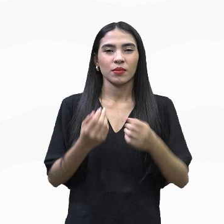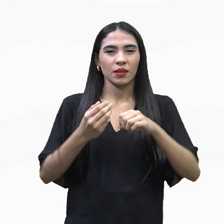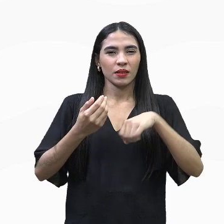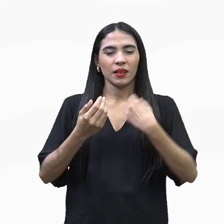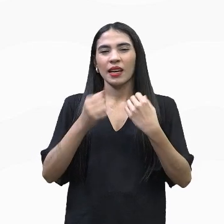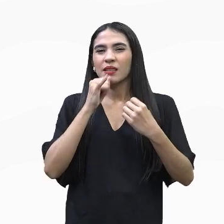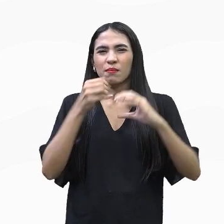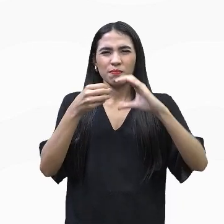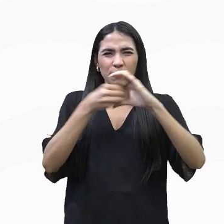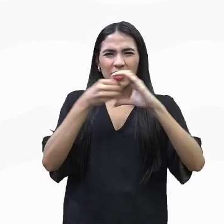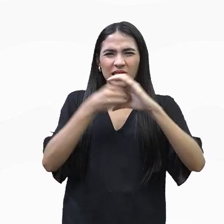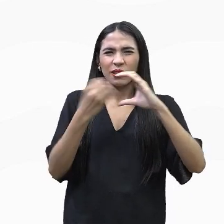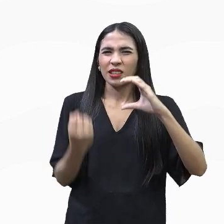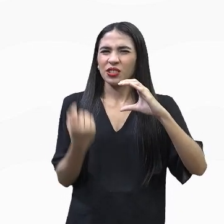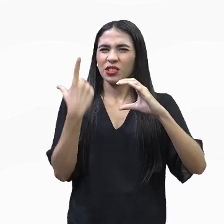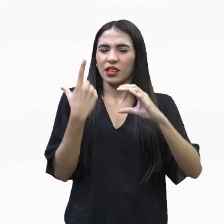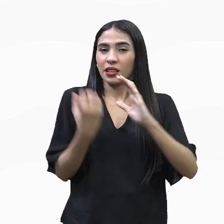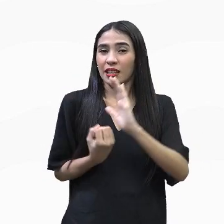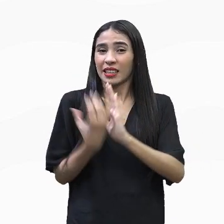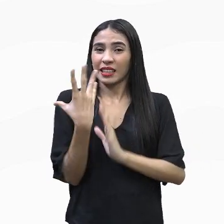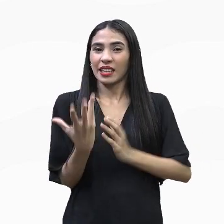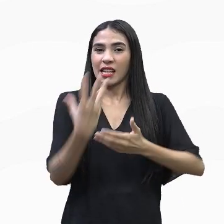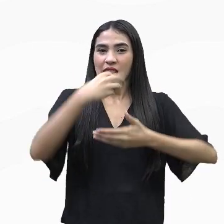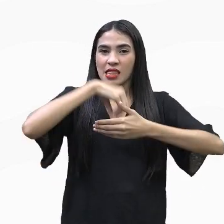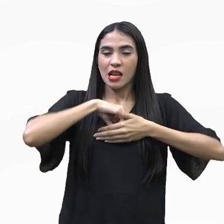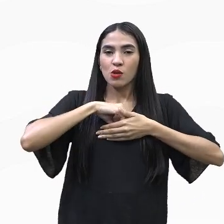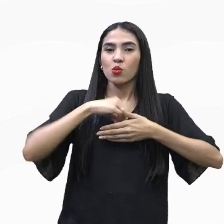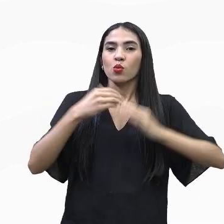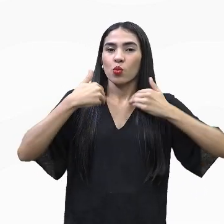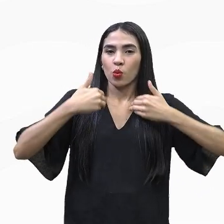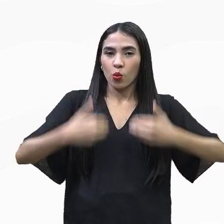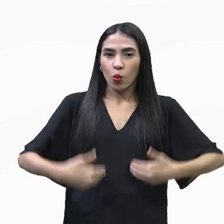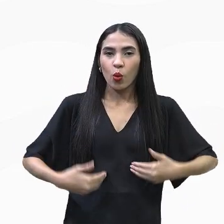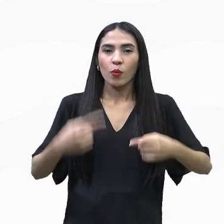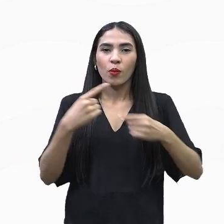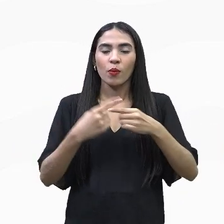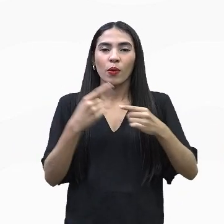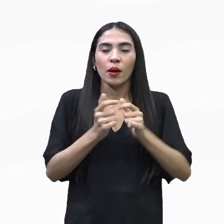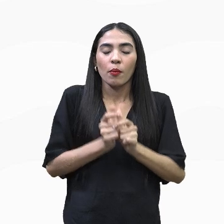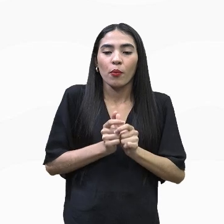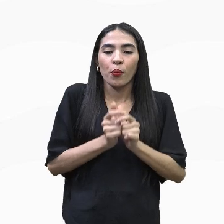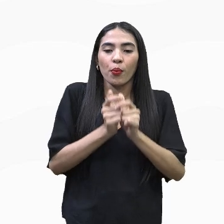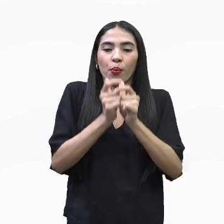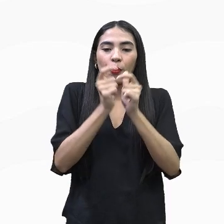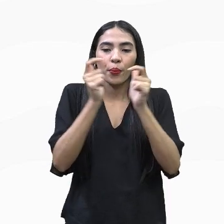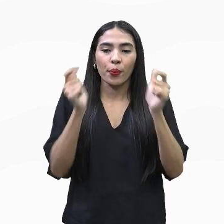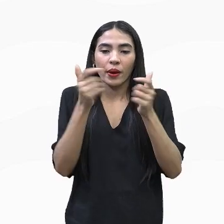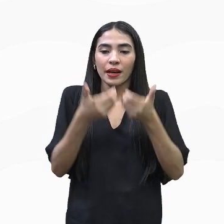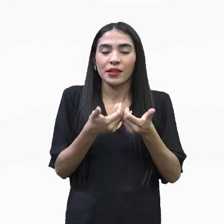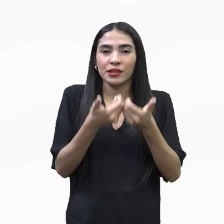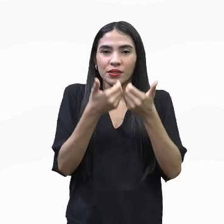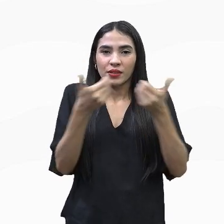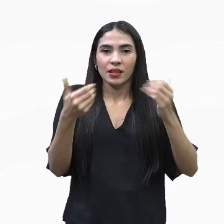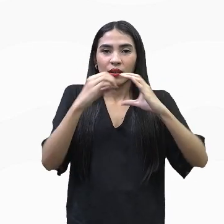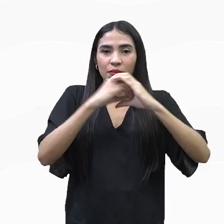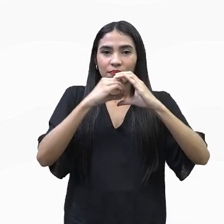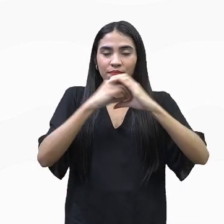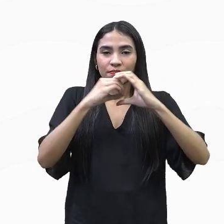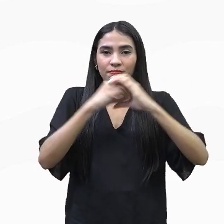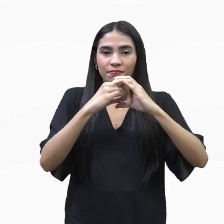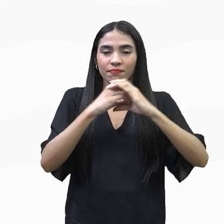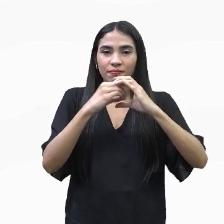tecido se forma. Isso ocorre devido ao crescimento e divisão anormal